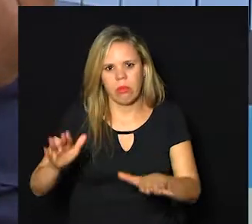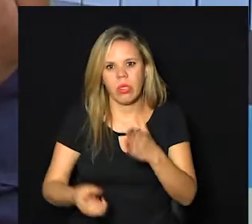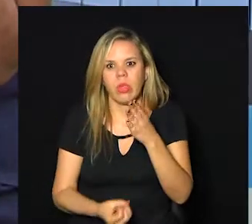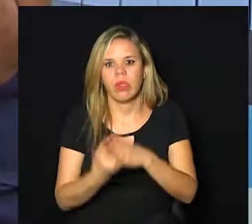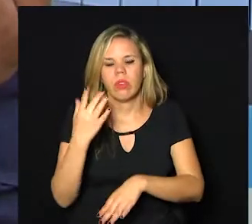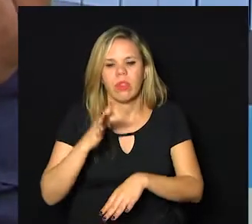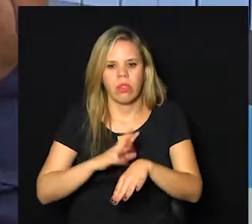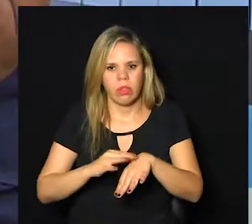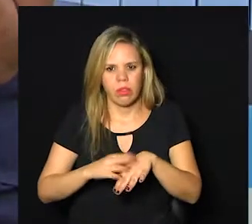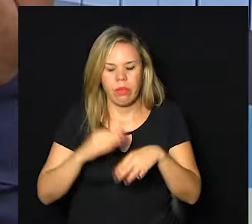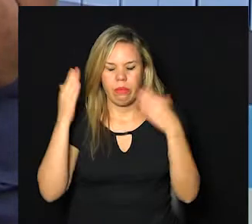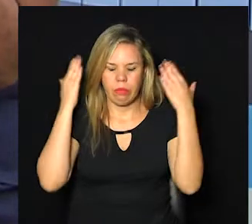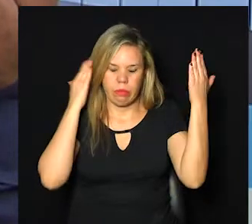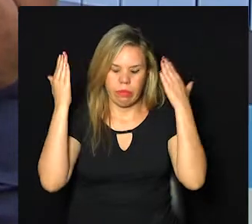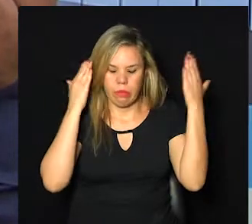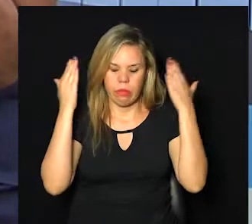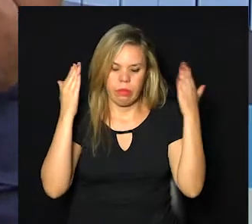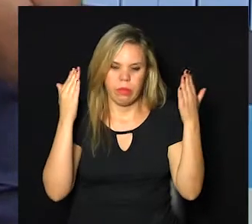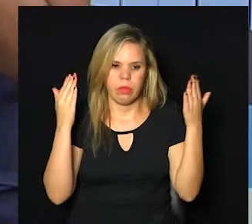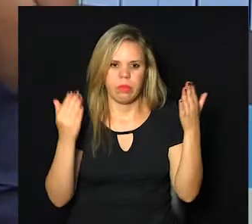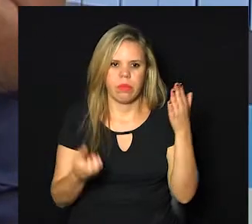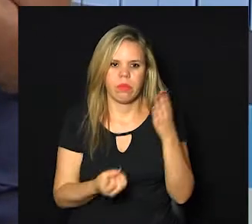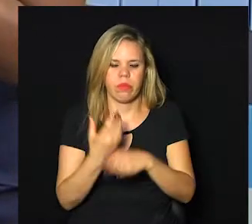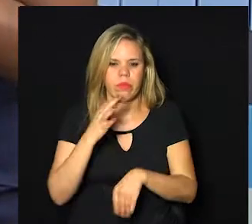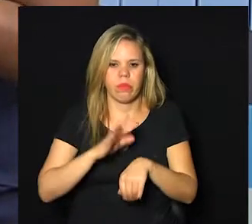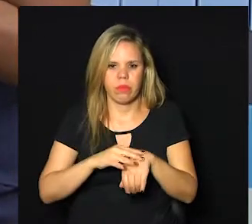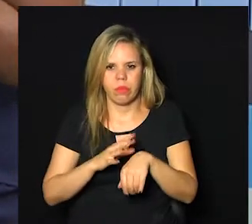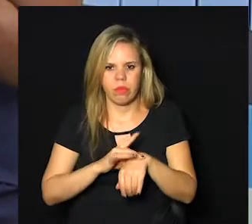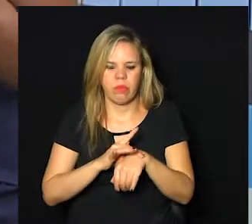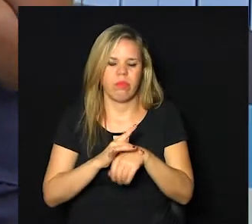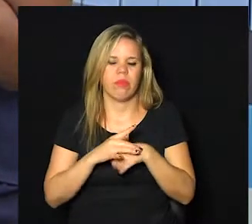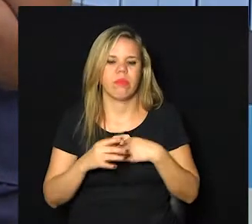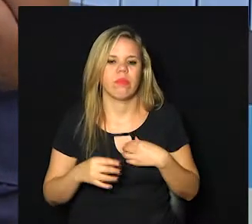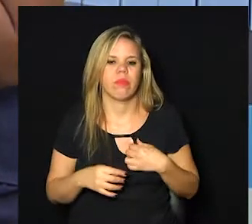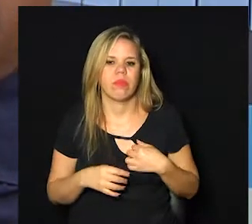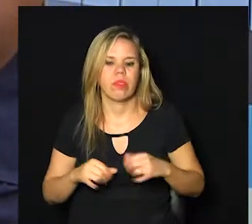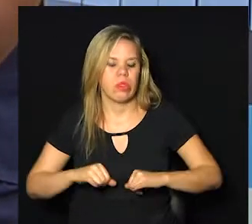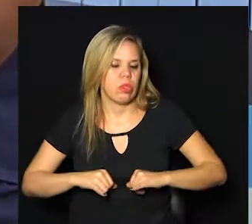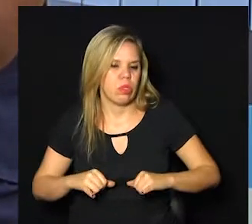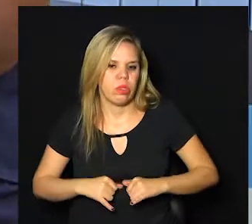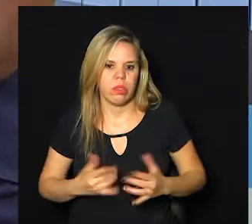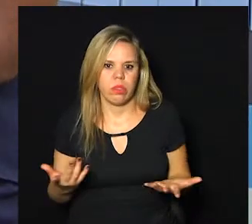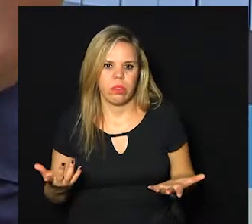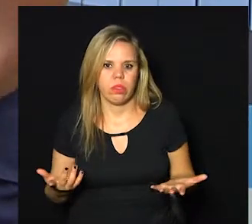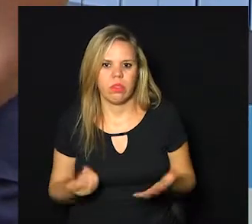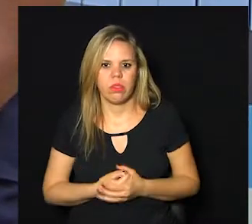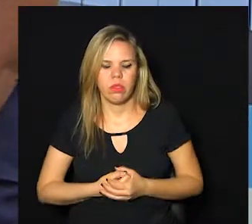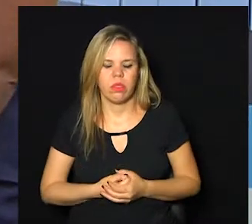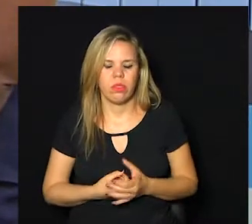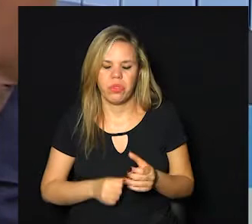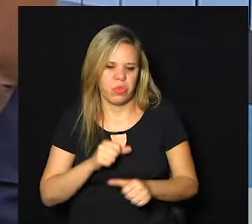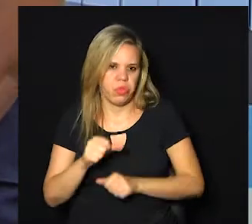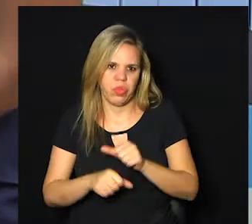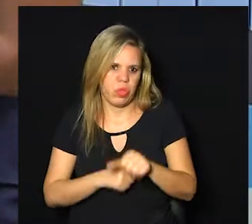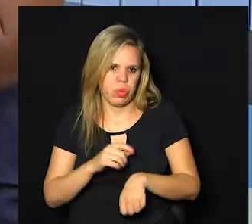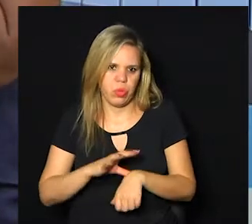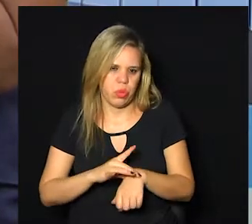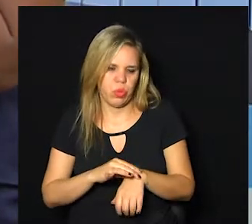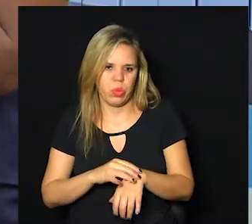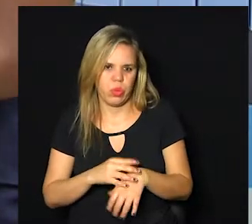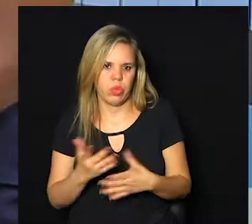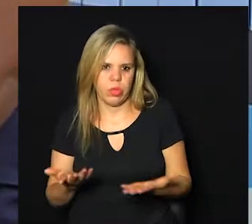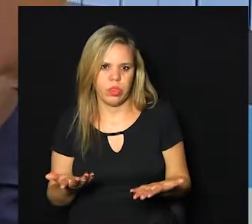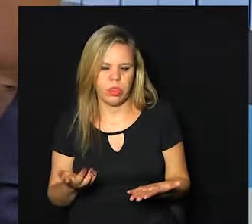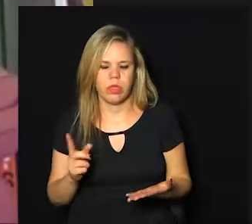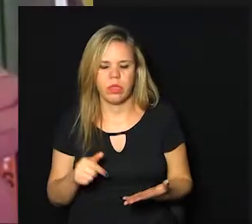O psicológico nosso, né? Se a gente reprime a dor, na verdade, pode explodir uma doença causada